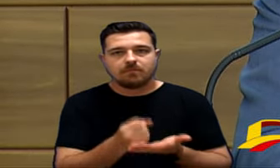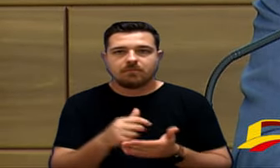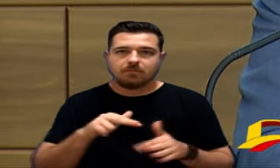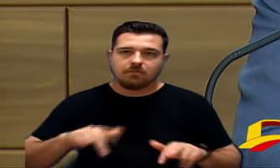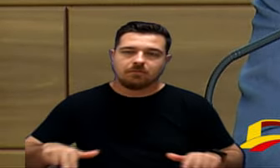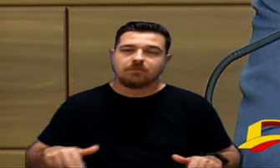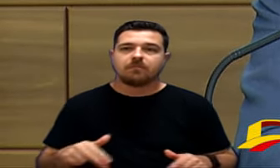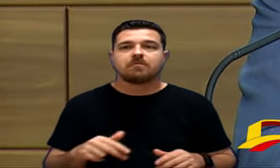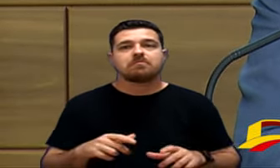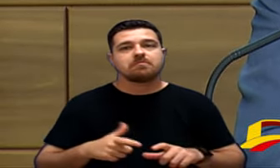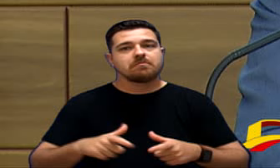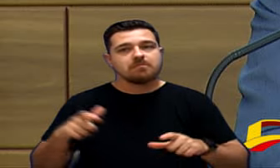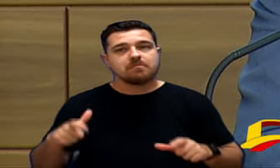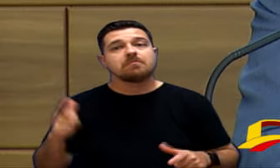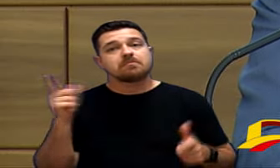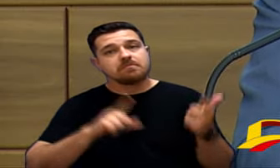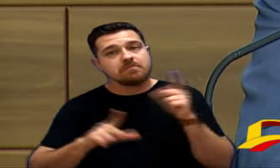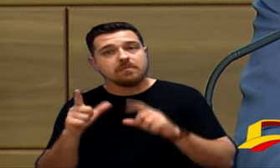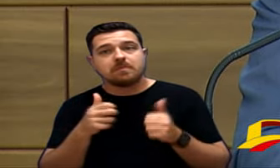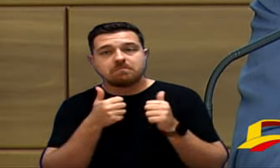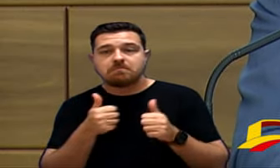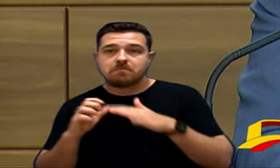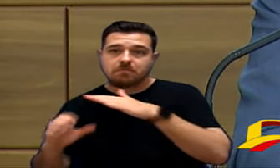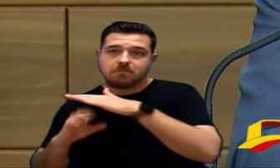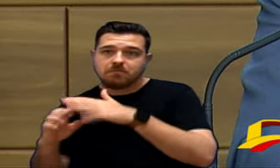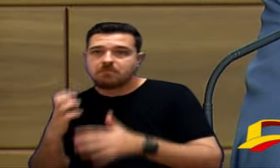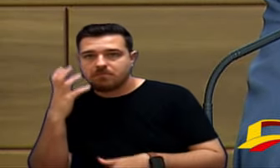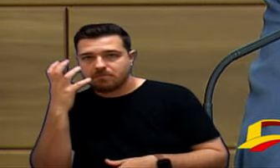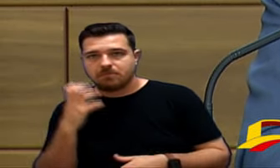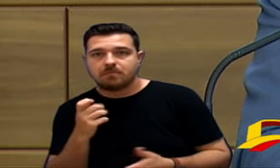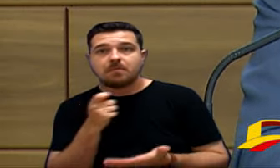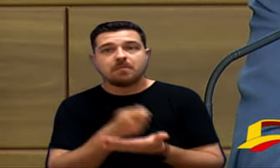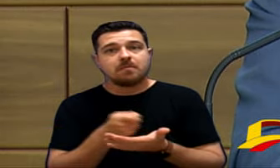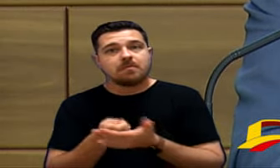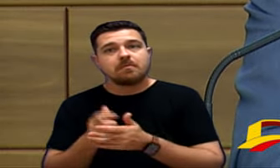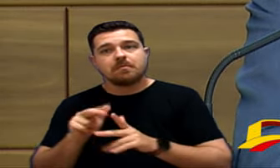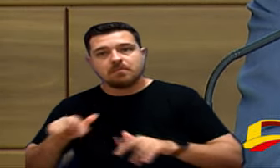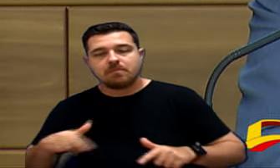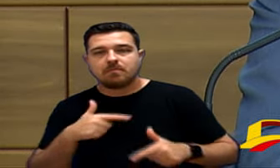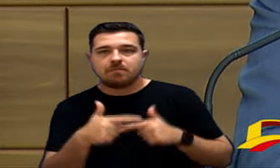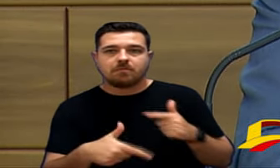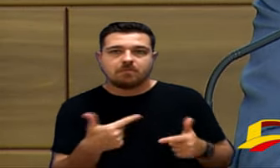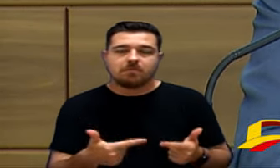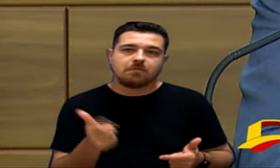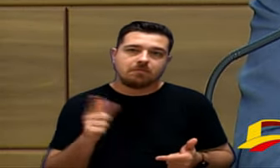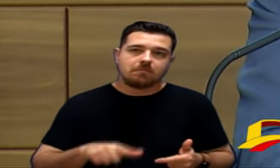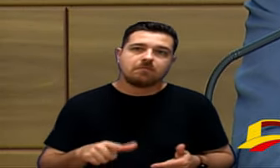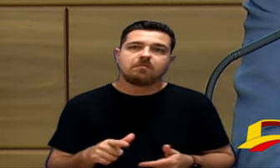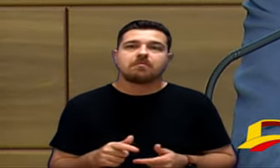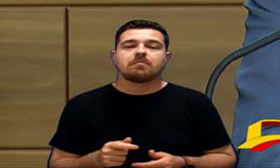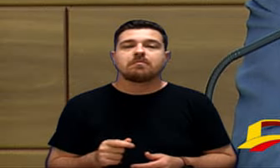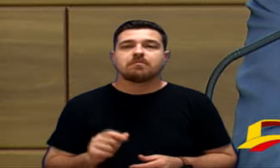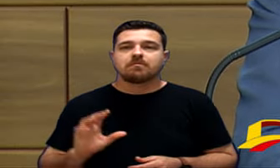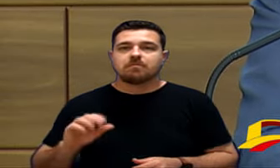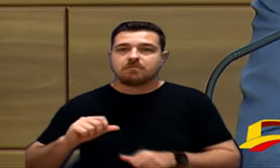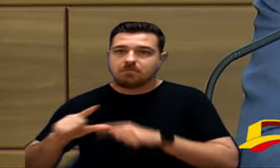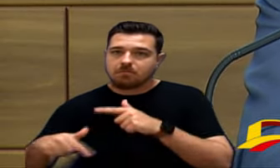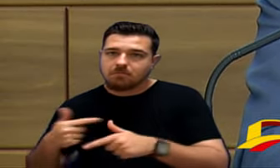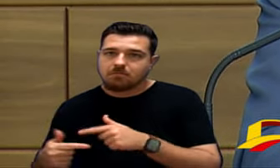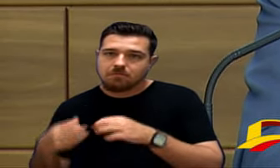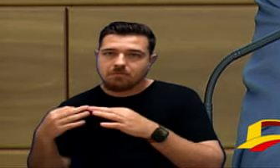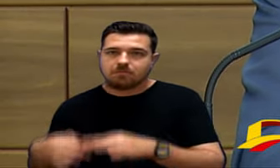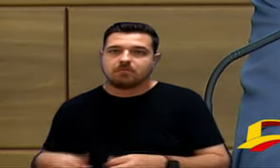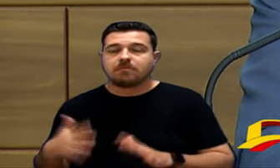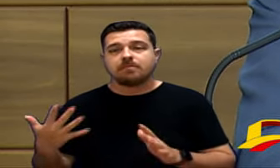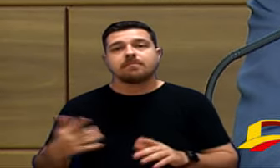delas dão resultado são empresas sérias paga os seus servidores presta o serviço que o município contrata e eventualmente nós temos algumas